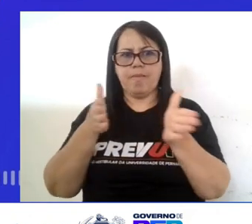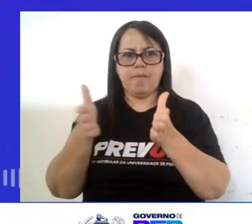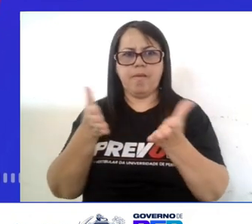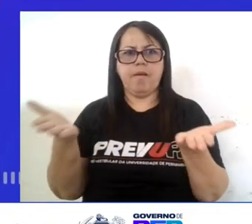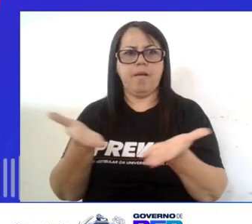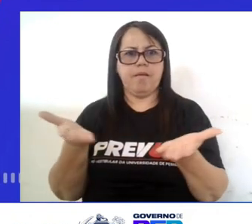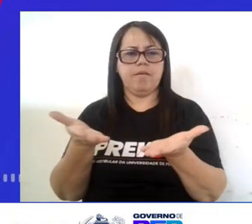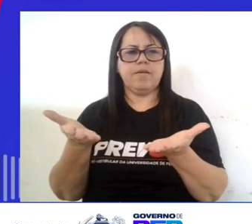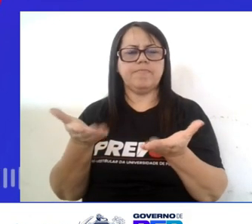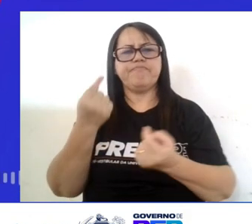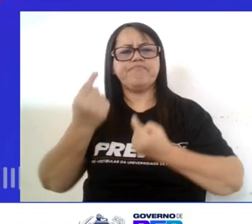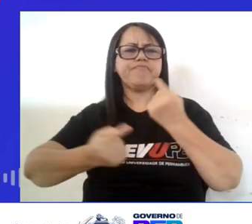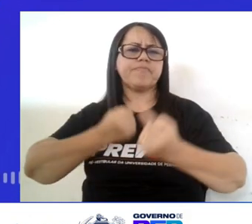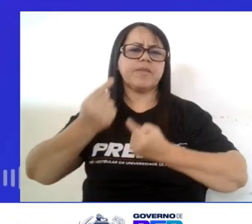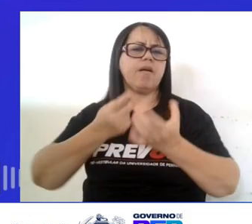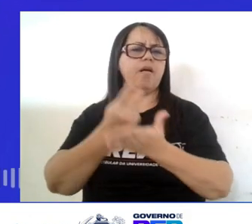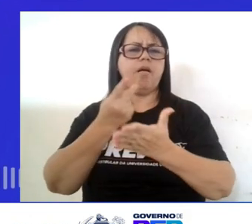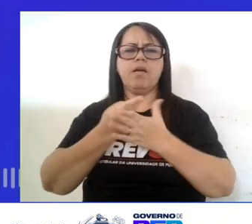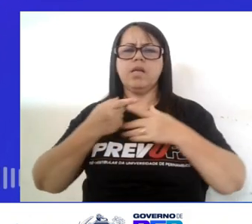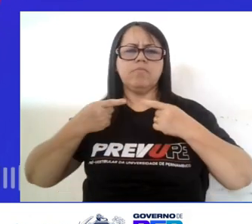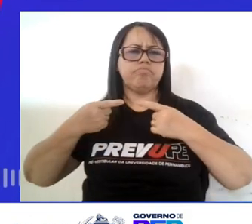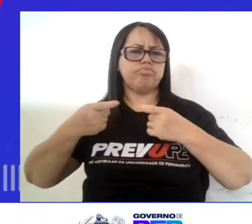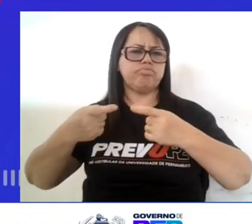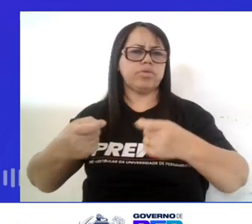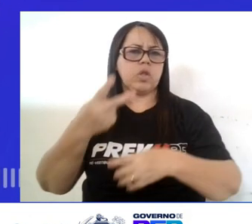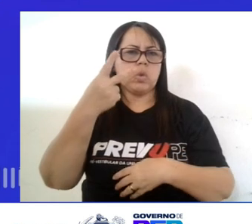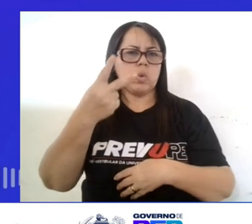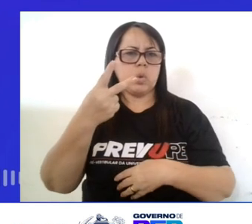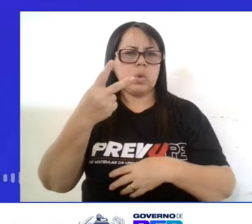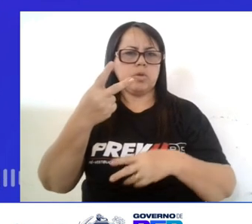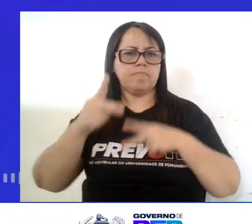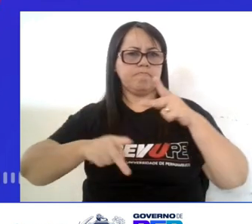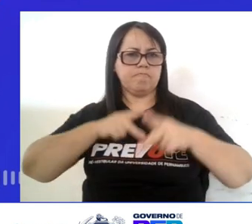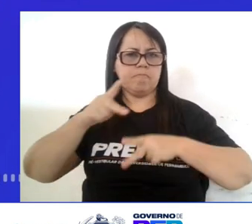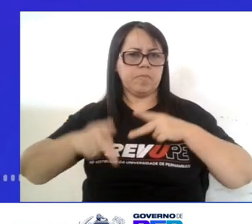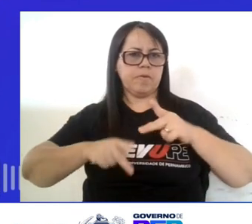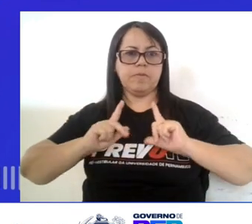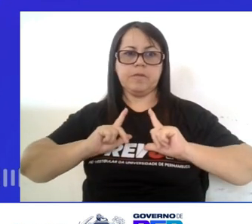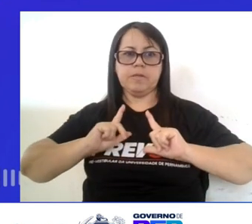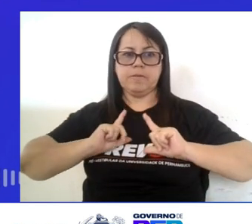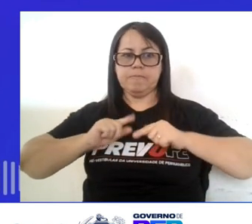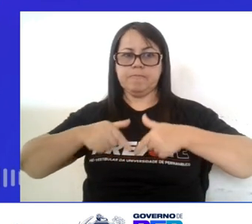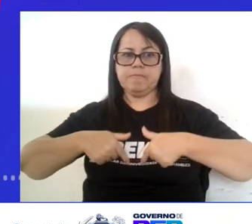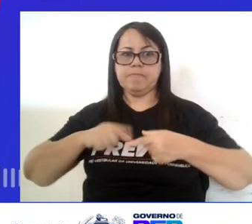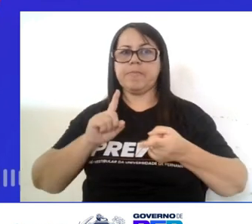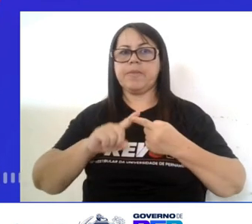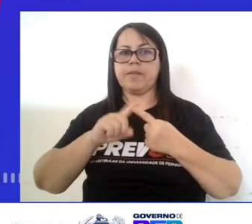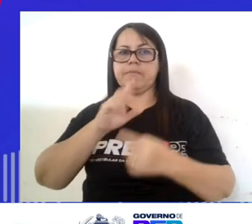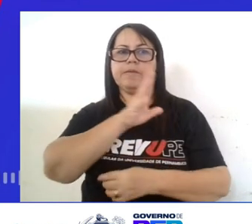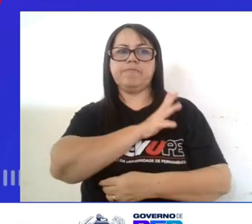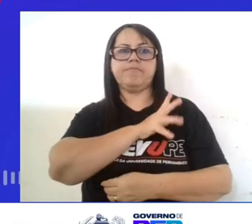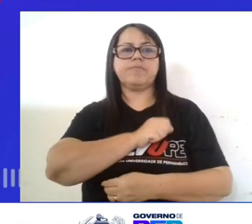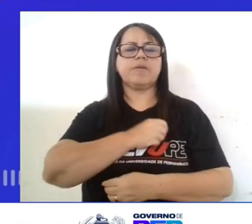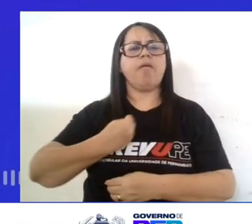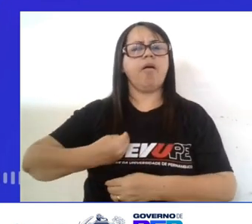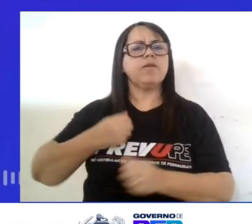volta e meia ocorrem conflitos entre os povos israelenses e palestinos que coabitam em uma estreita